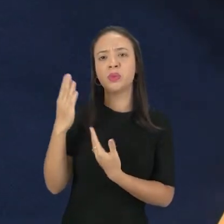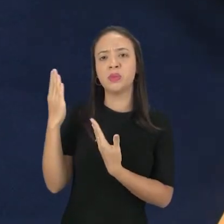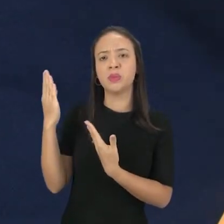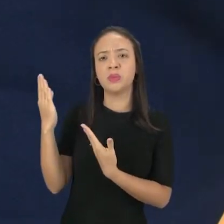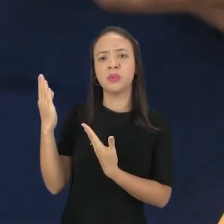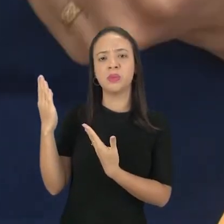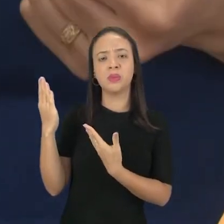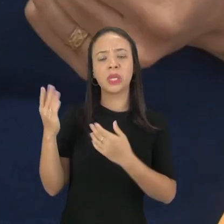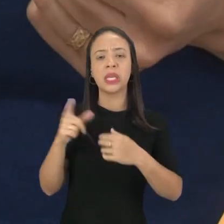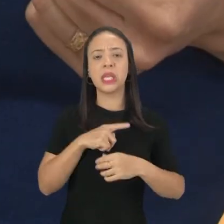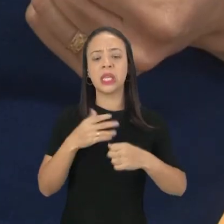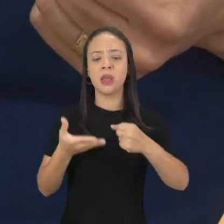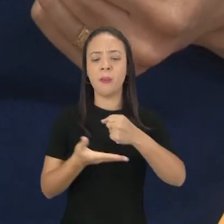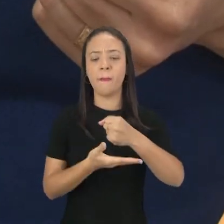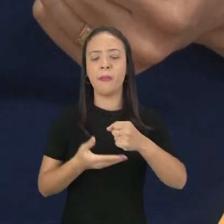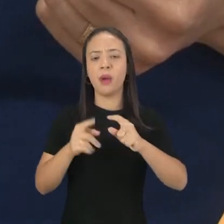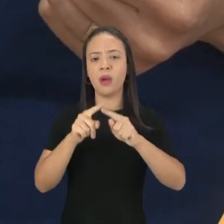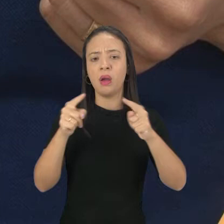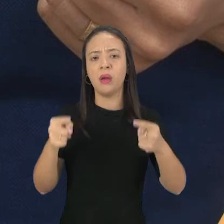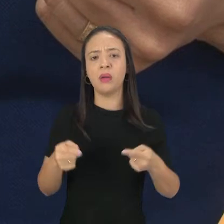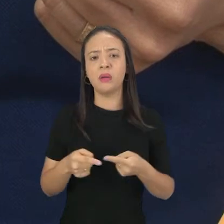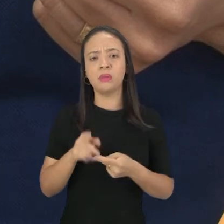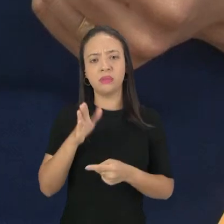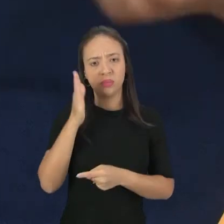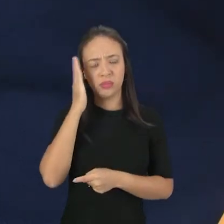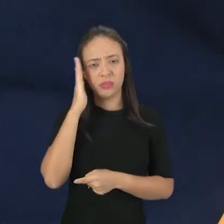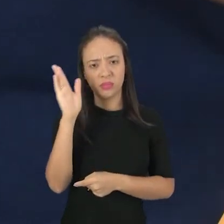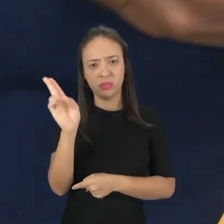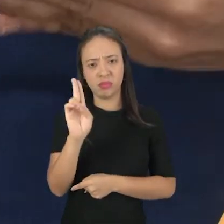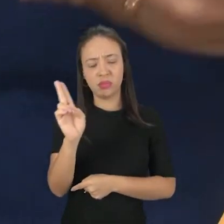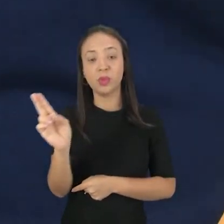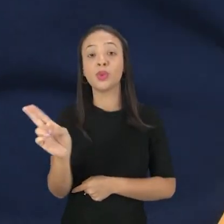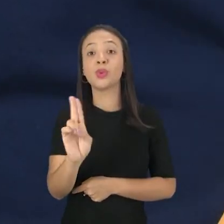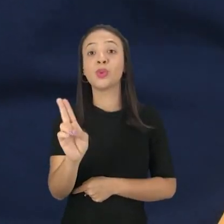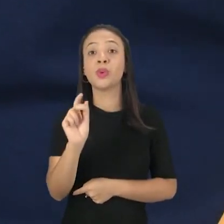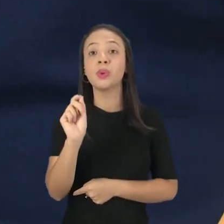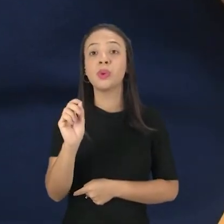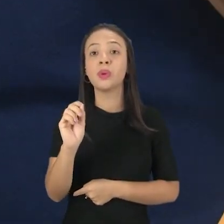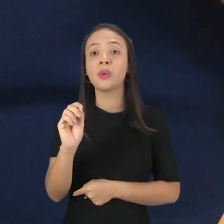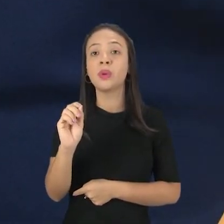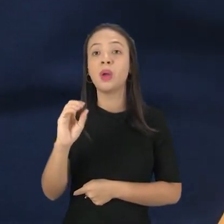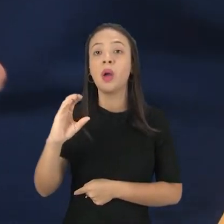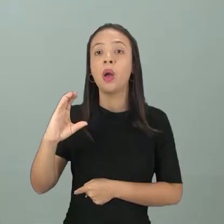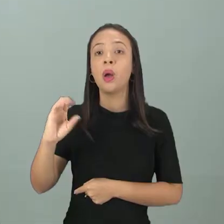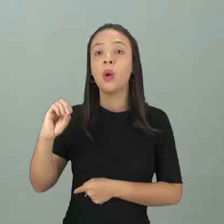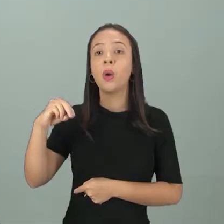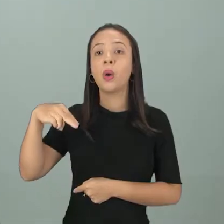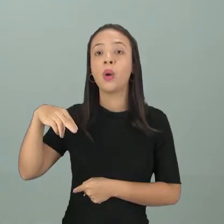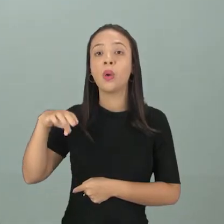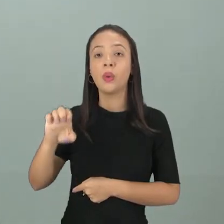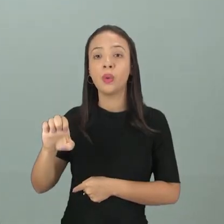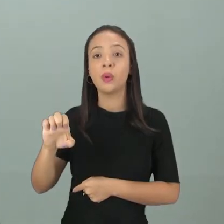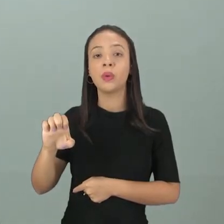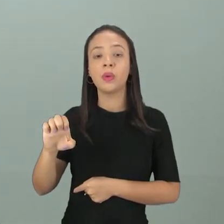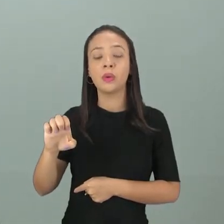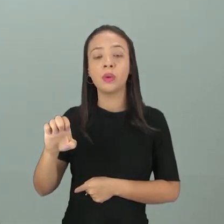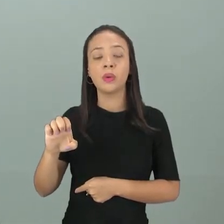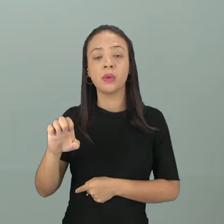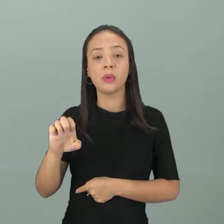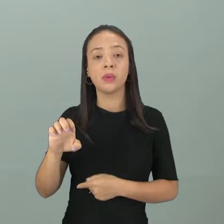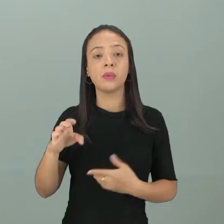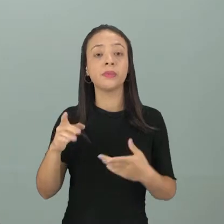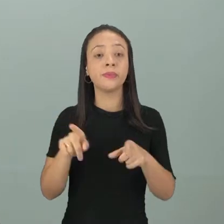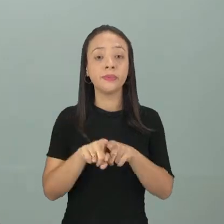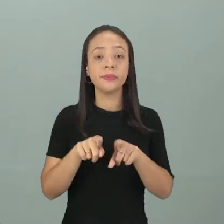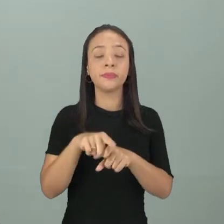com superfícies arredondadas? Você sabe o nome dele? Ele se chama de cone. Muito bem.